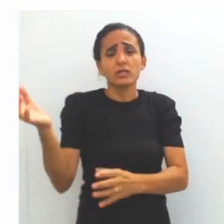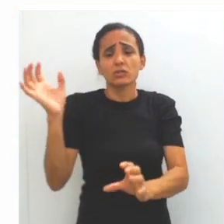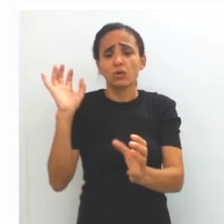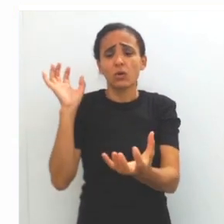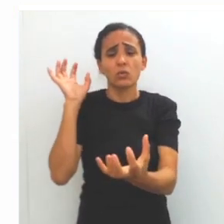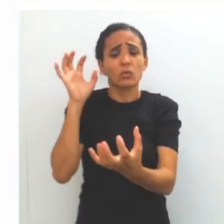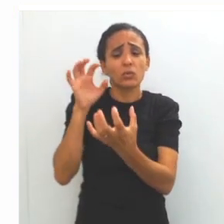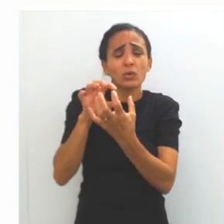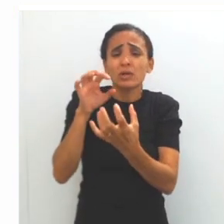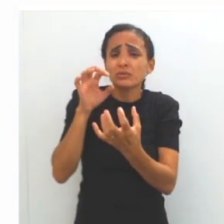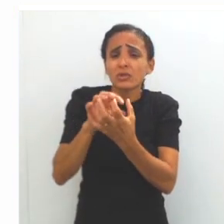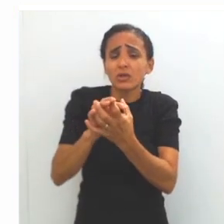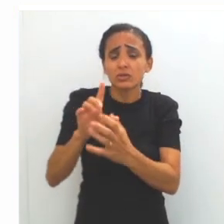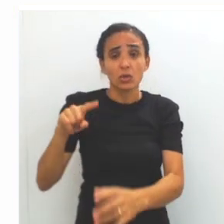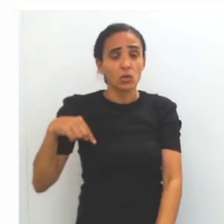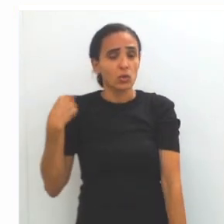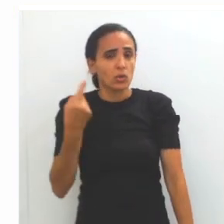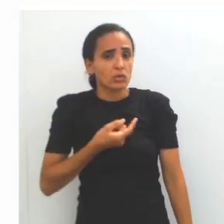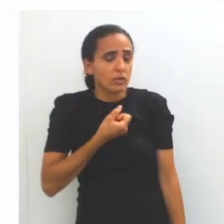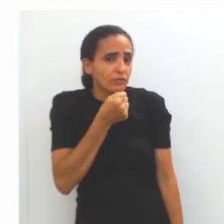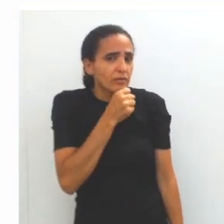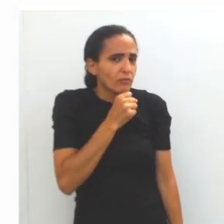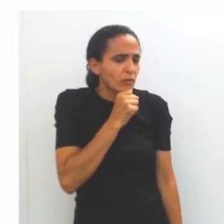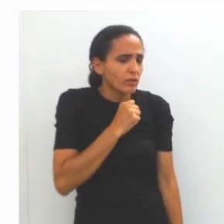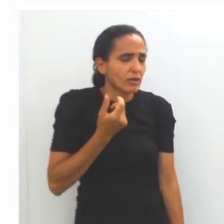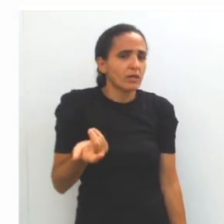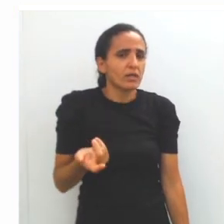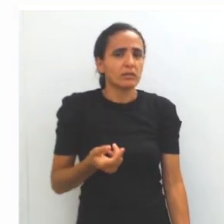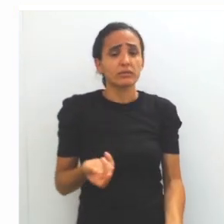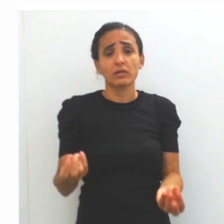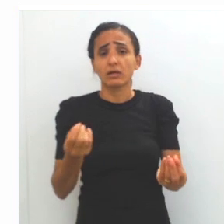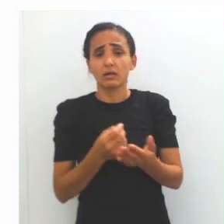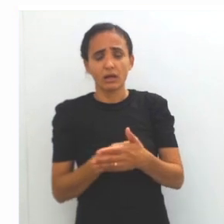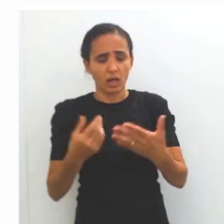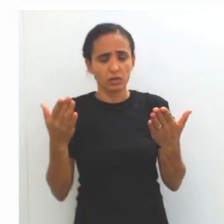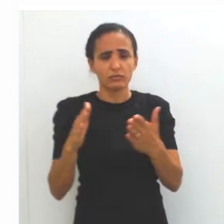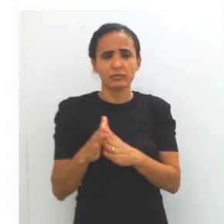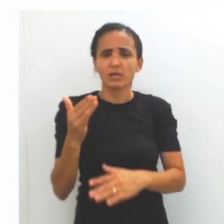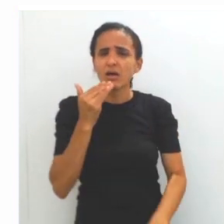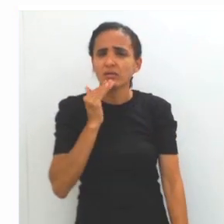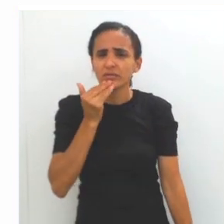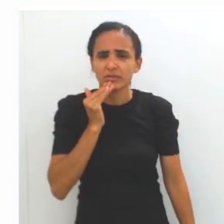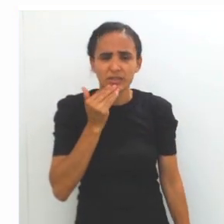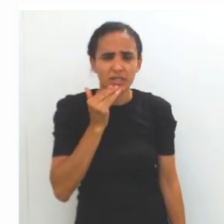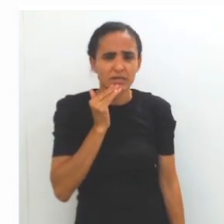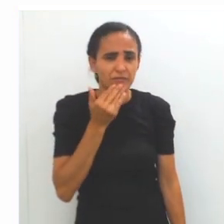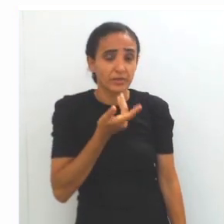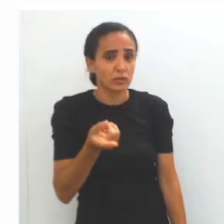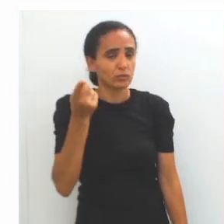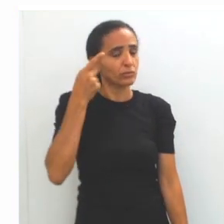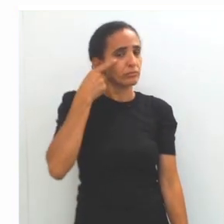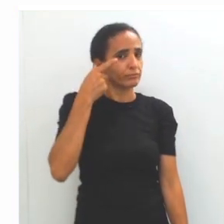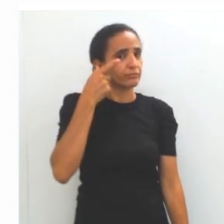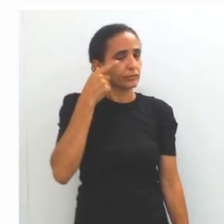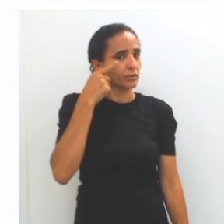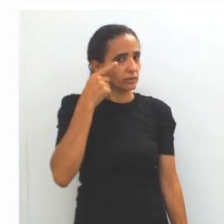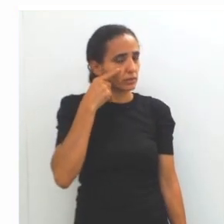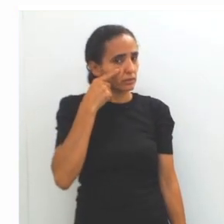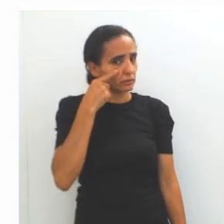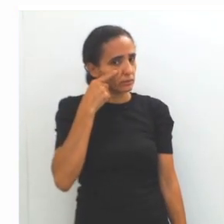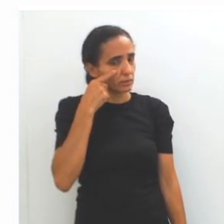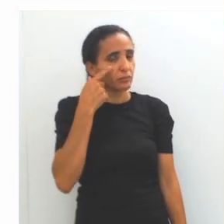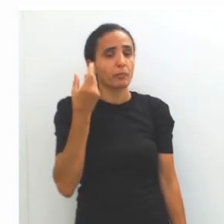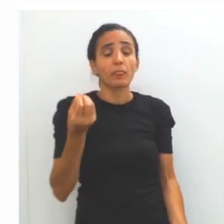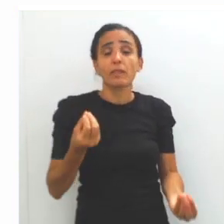com o envelhecimento natural da gente, ocasionado por quê? Pelo relaxamento do músculo.